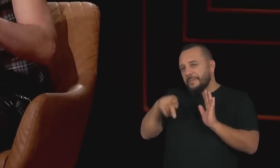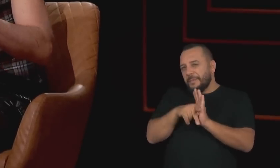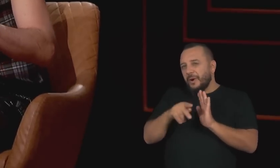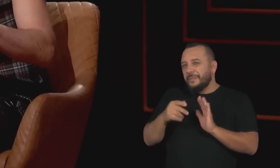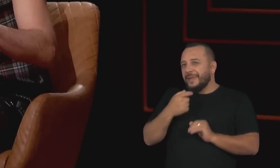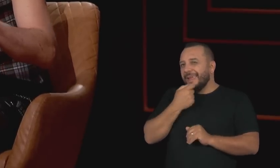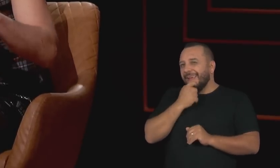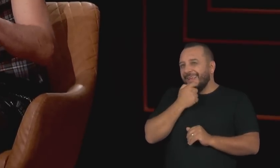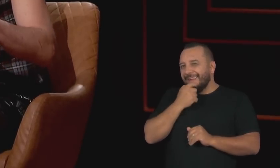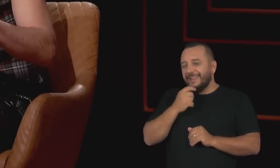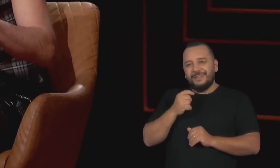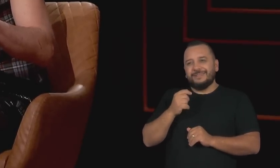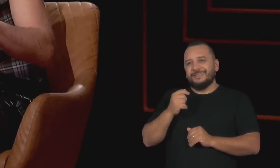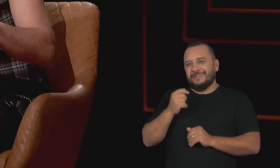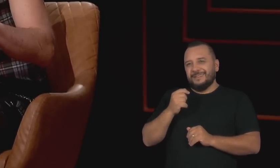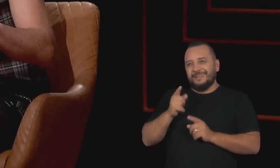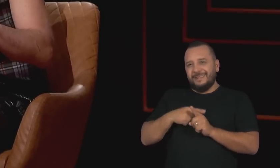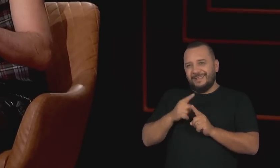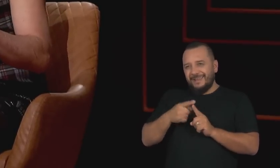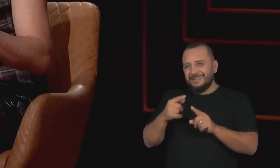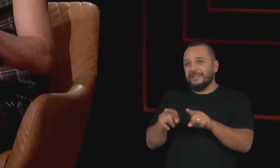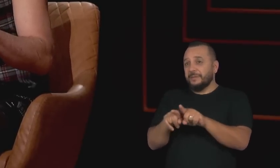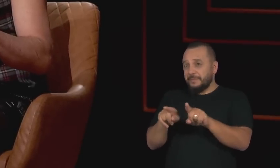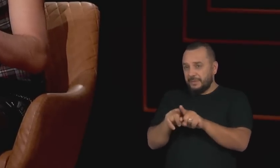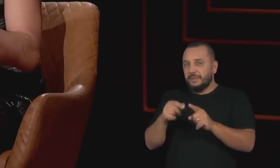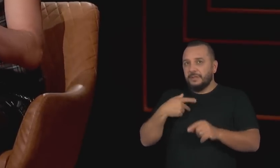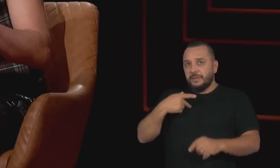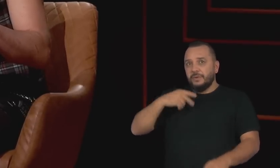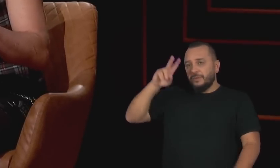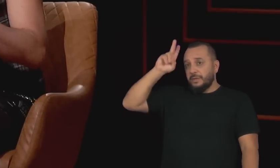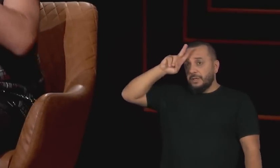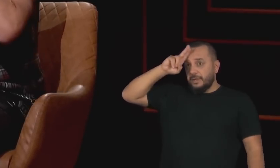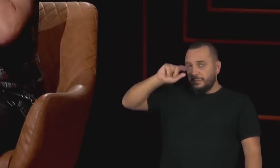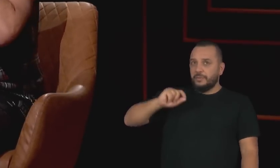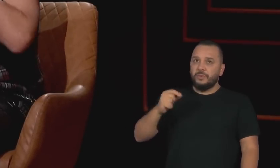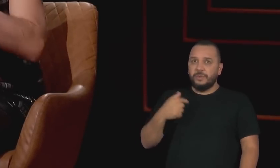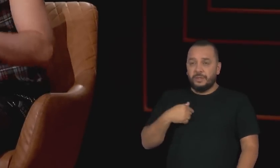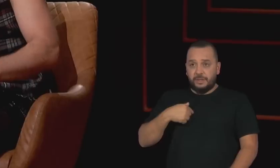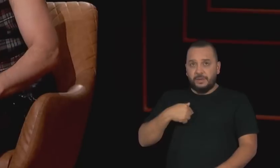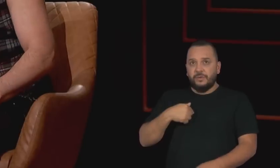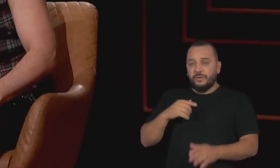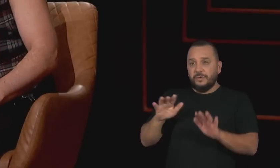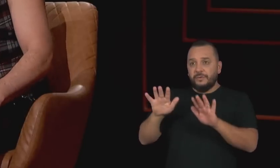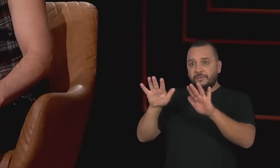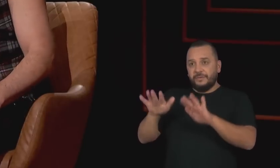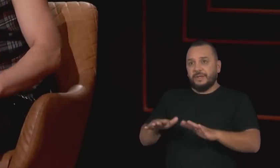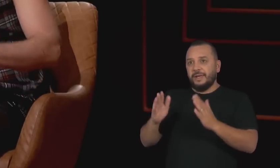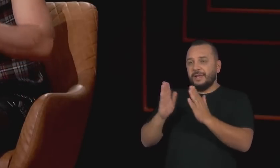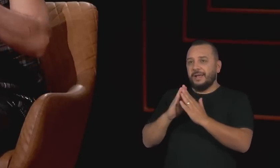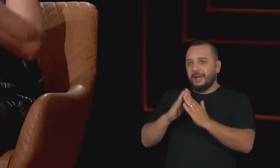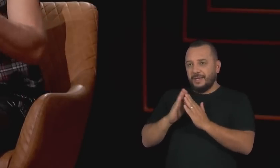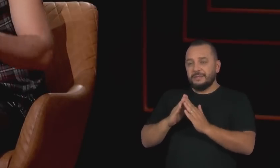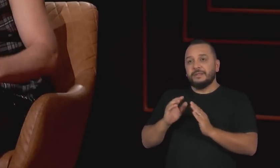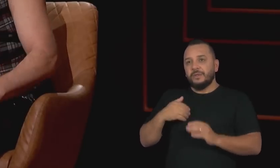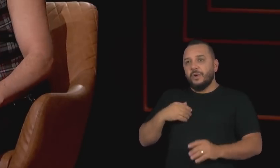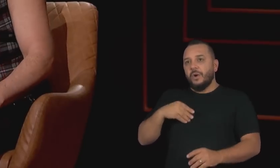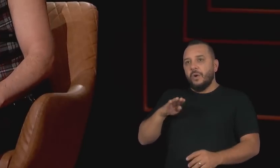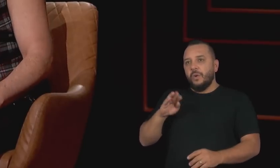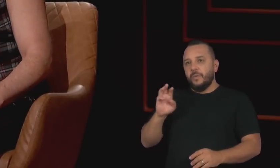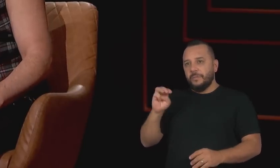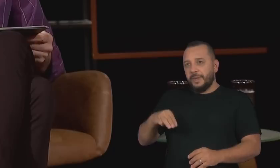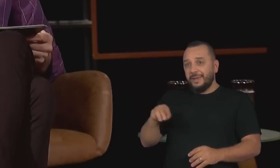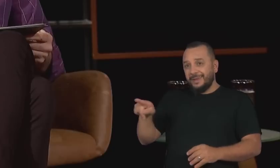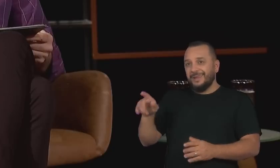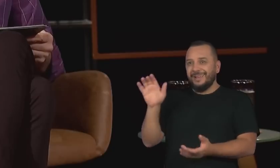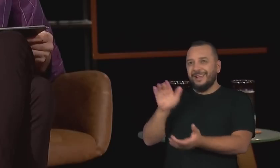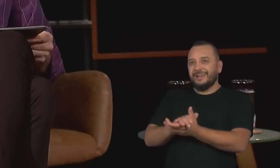já tinha toda essa conexão. E eu me lembro, eu fiquei hospedado na casa do Obi Benz, que era um cara que foi casado com a minha